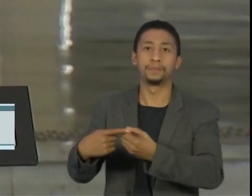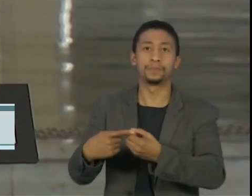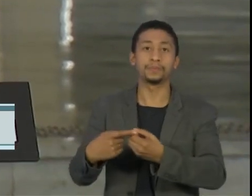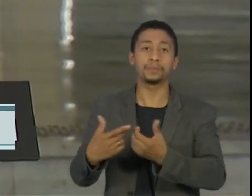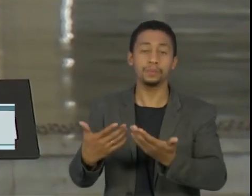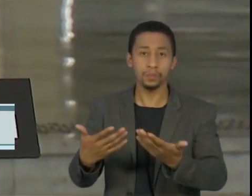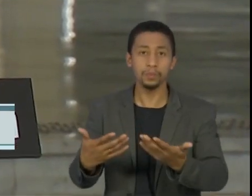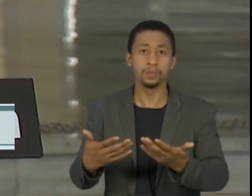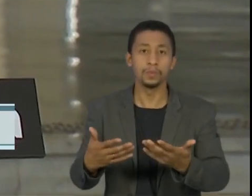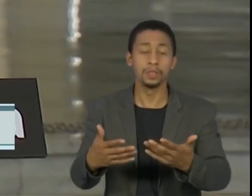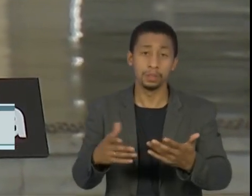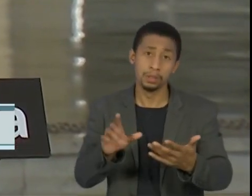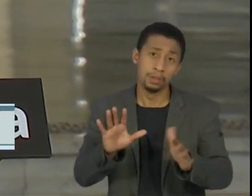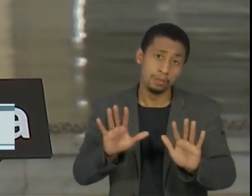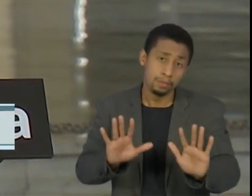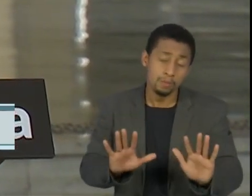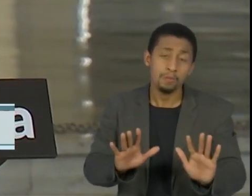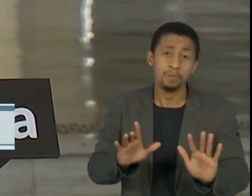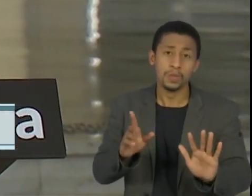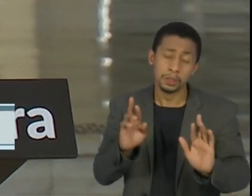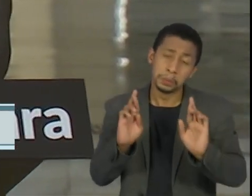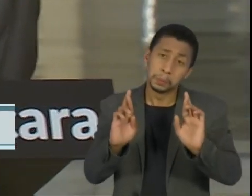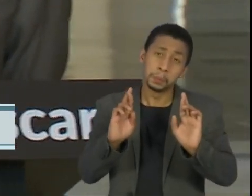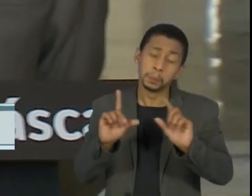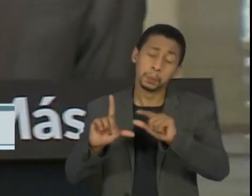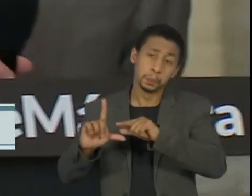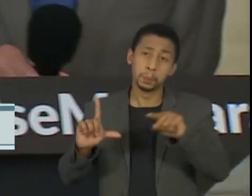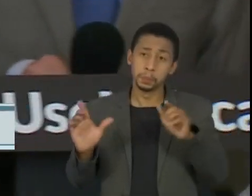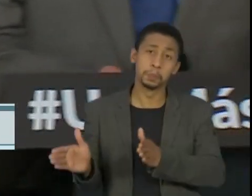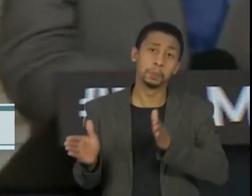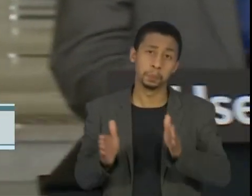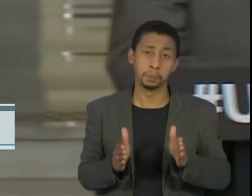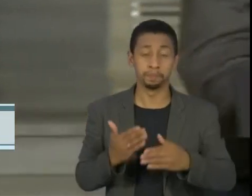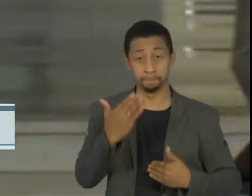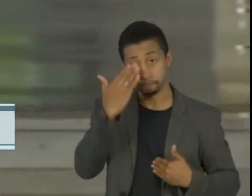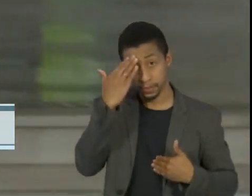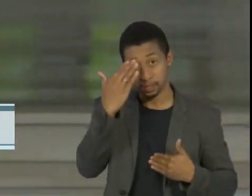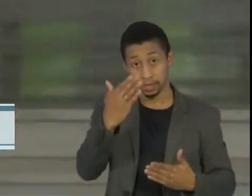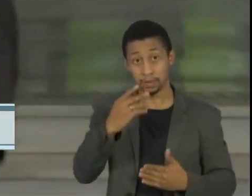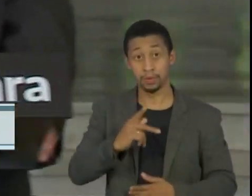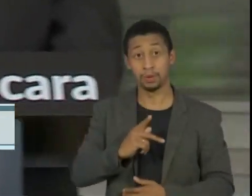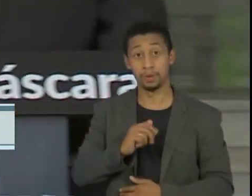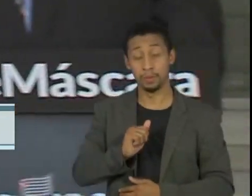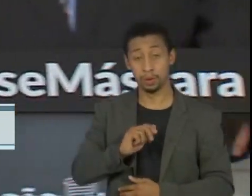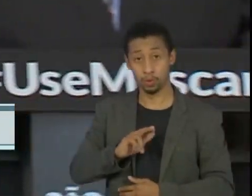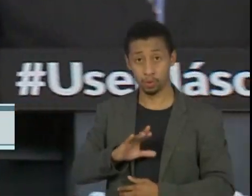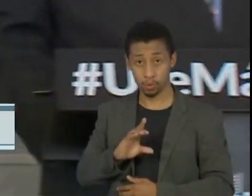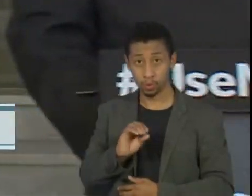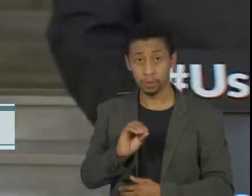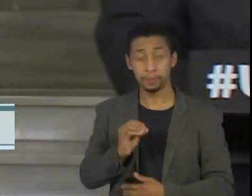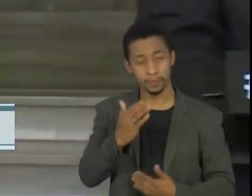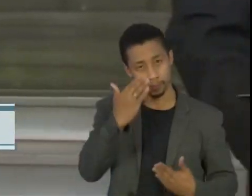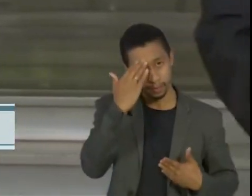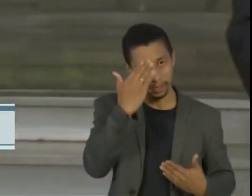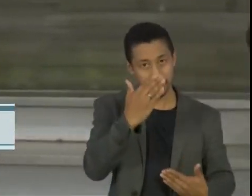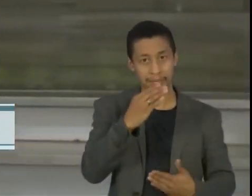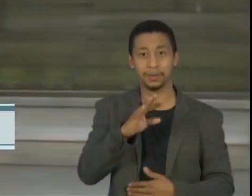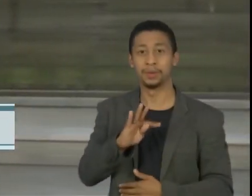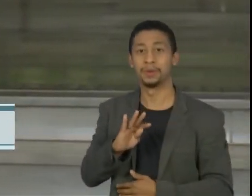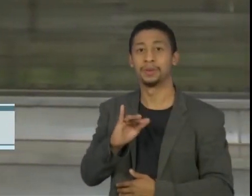então, essa seria a nossa previsão. Obrigado, doutor Paulo Menezes. Obrigado, então, Tatiane,